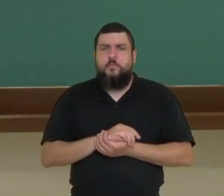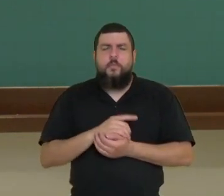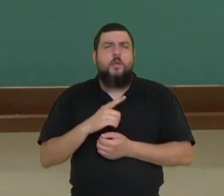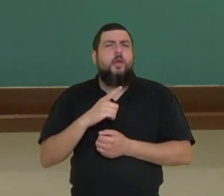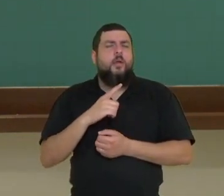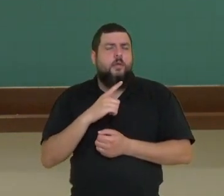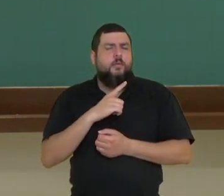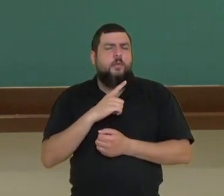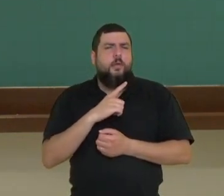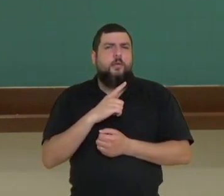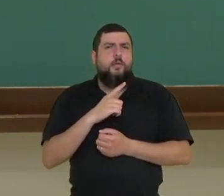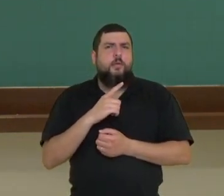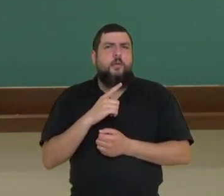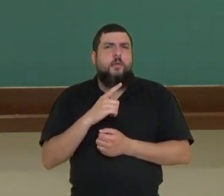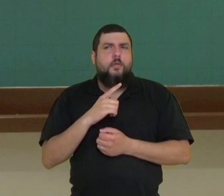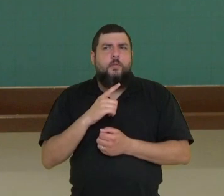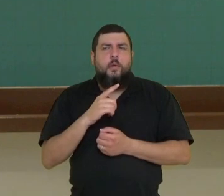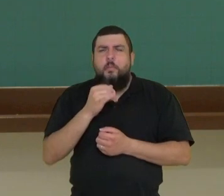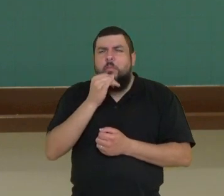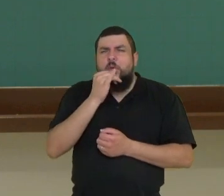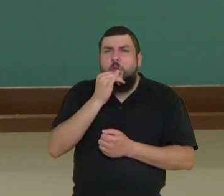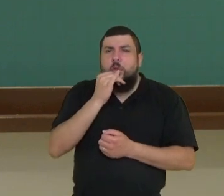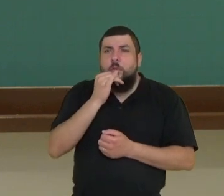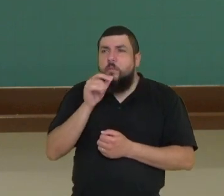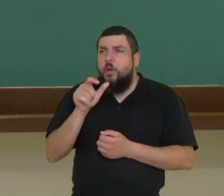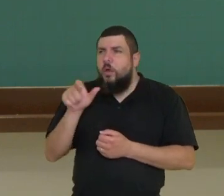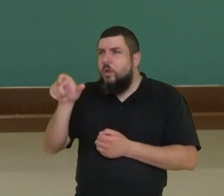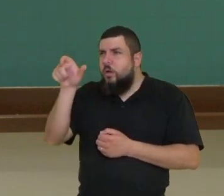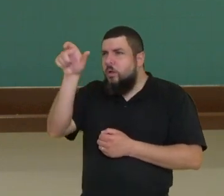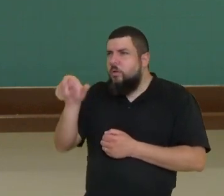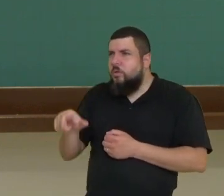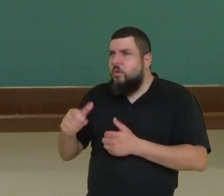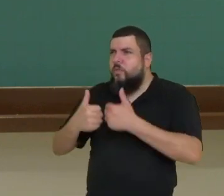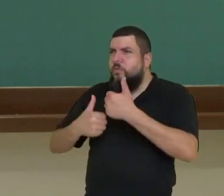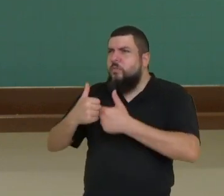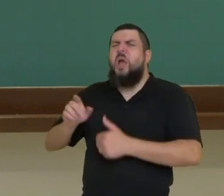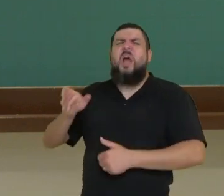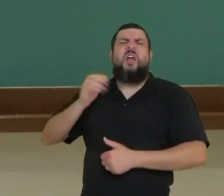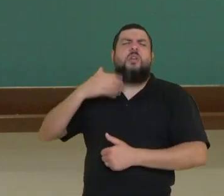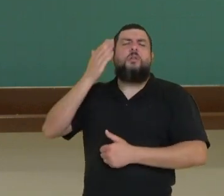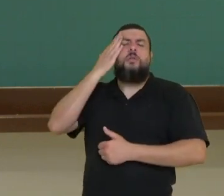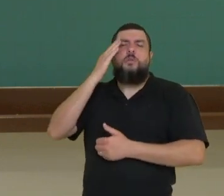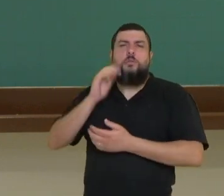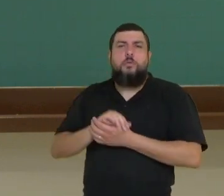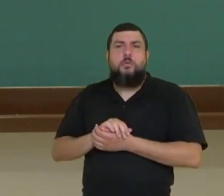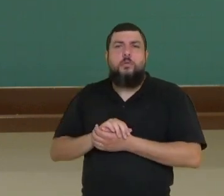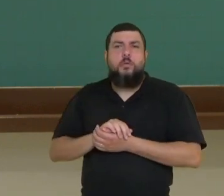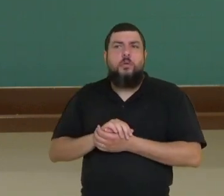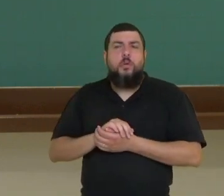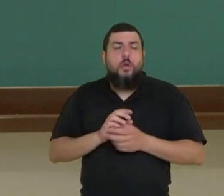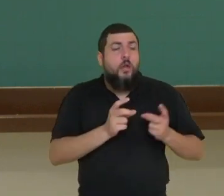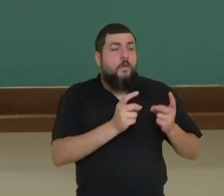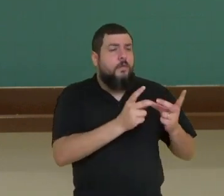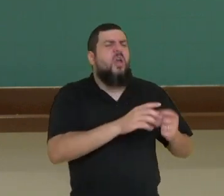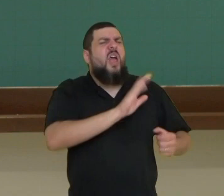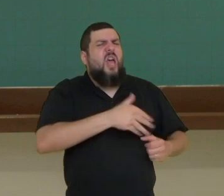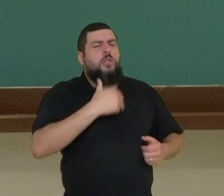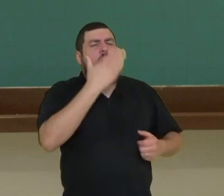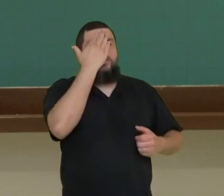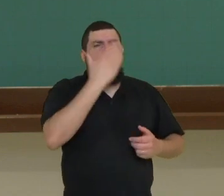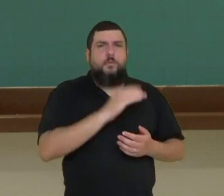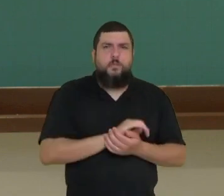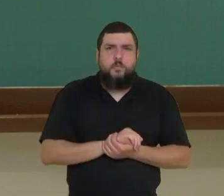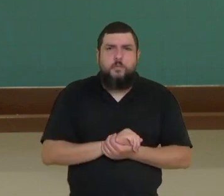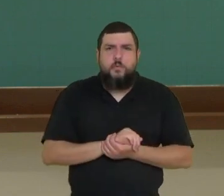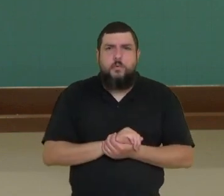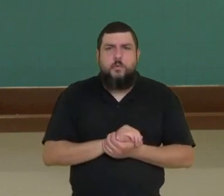sobre jogador de futebol, sobre vendedor? Qual que é o tipo de categorização que você já